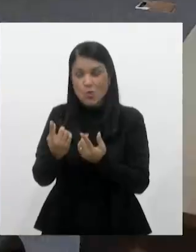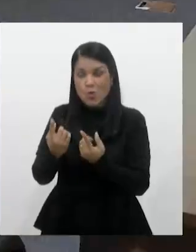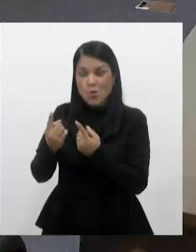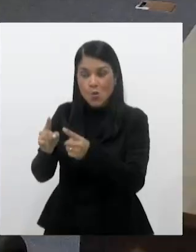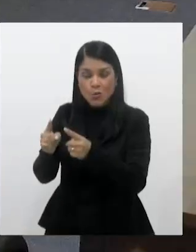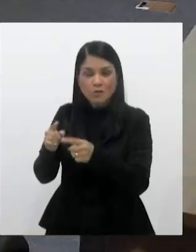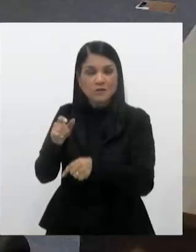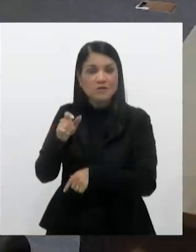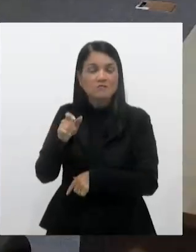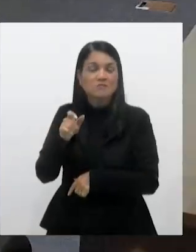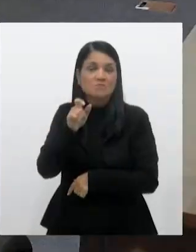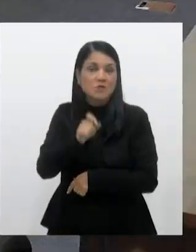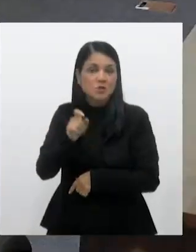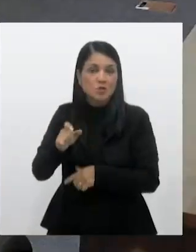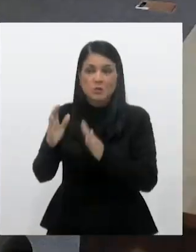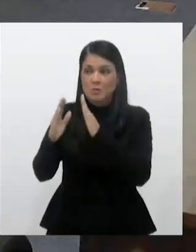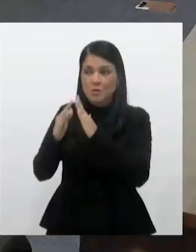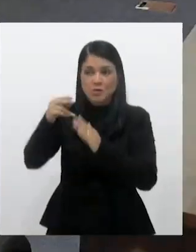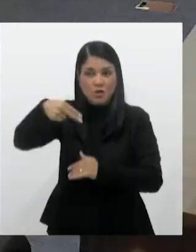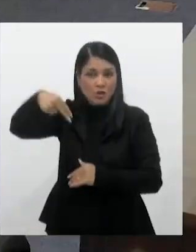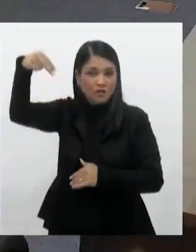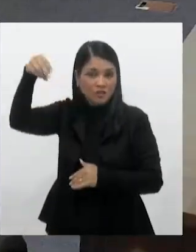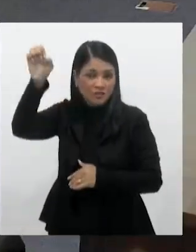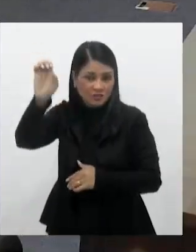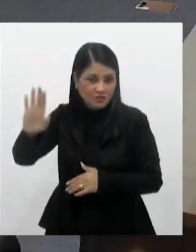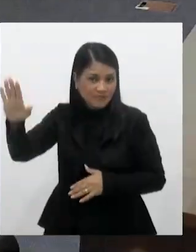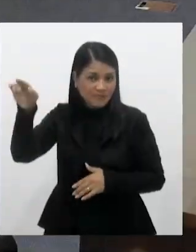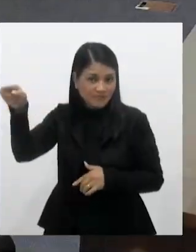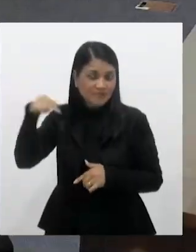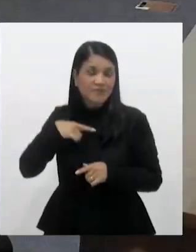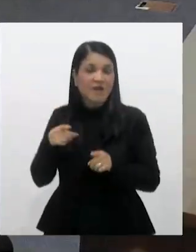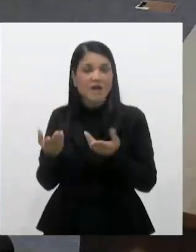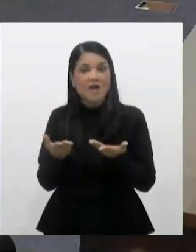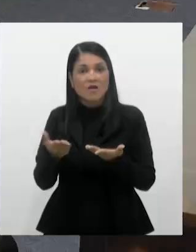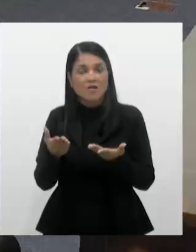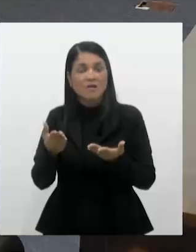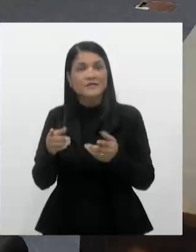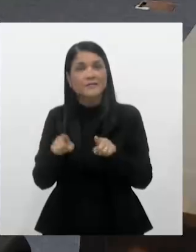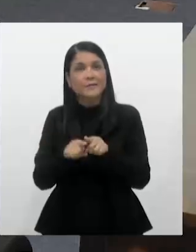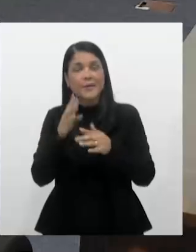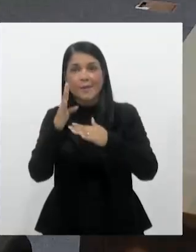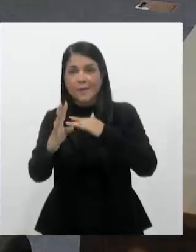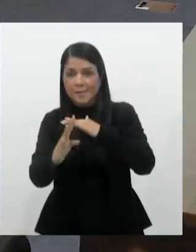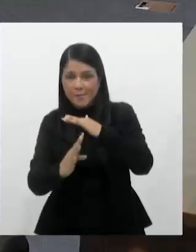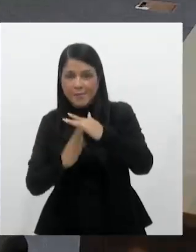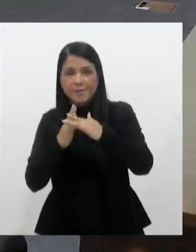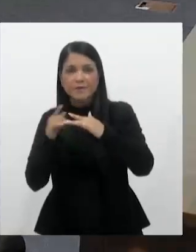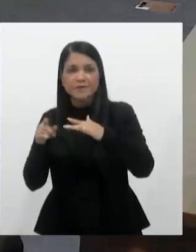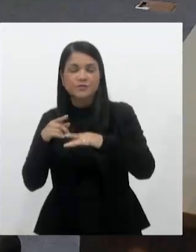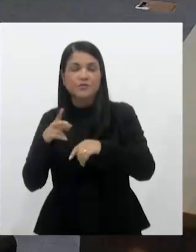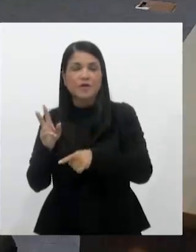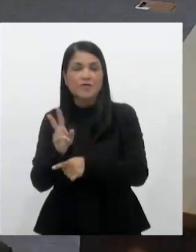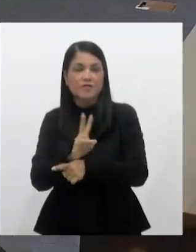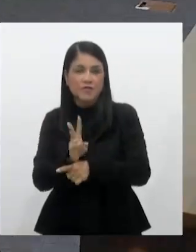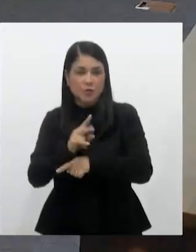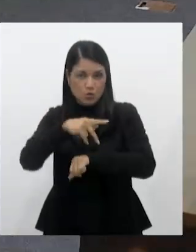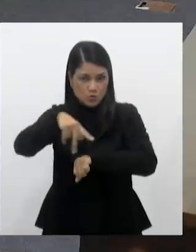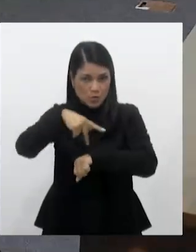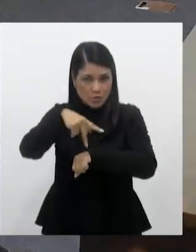nordestinos, uma hipótese. Agora tem uma questão em relação aos imigrantes que vêm de outros países, Venezuela, por